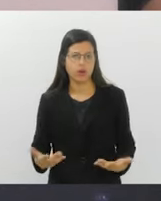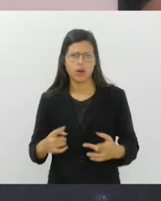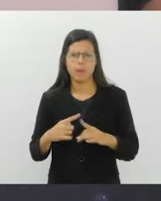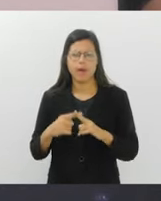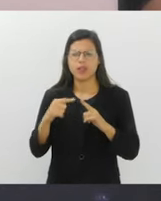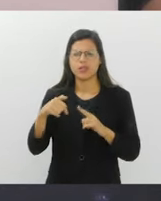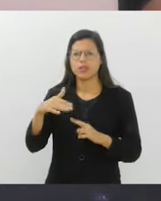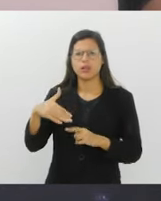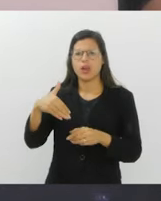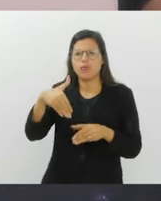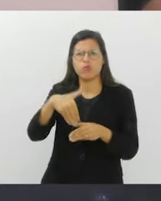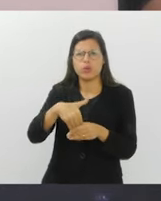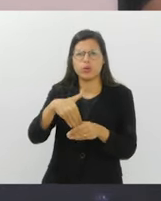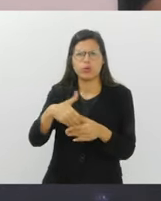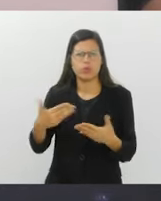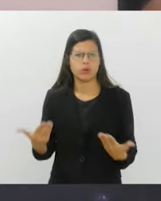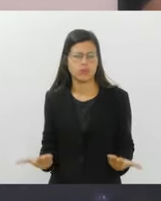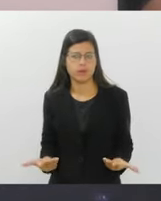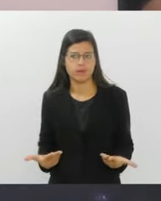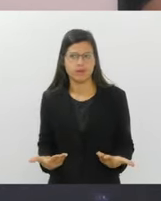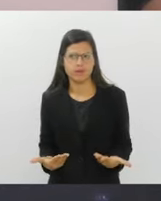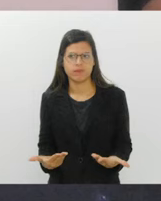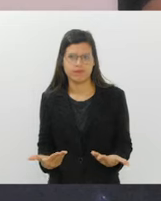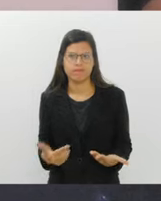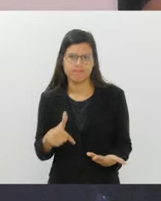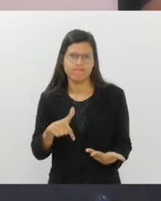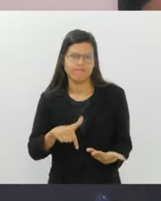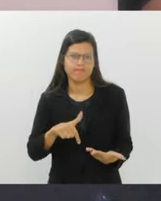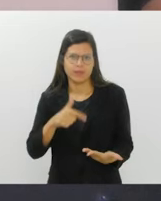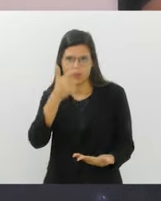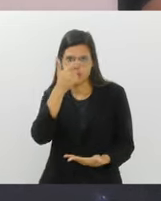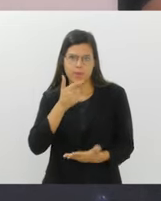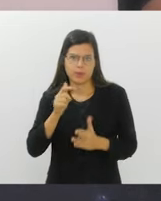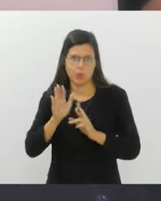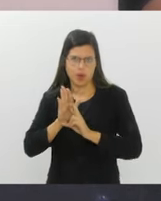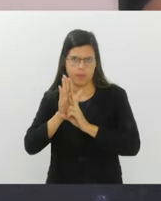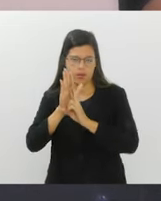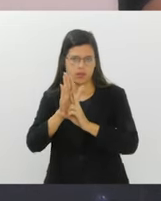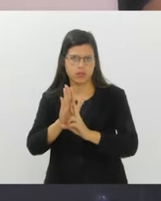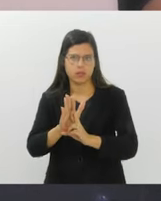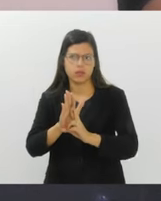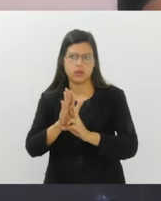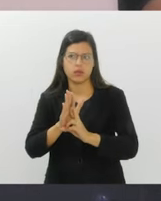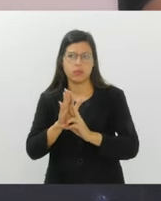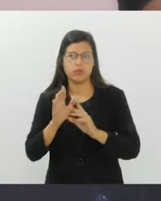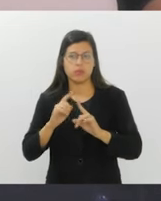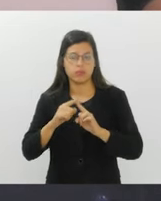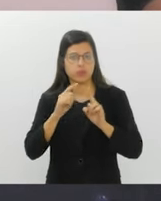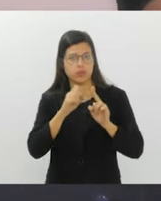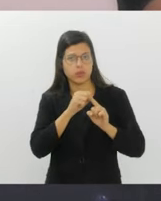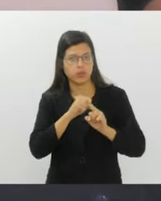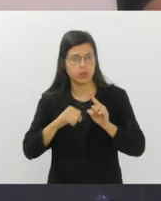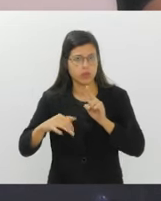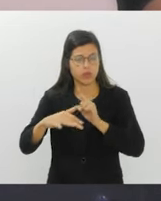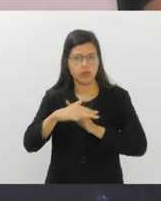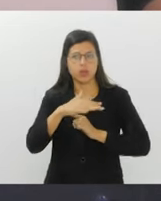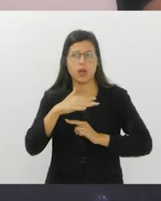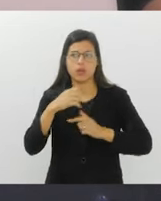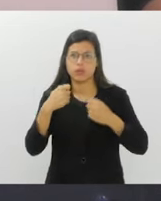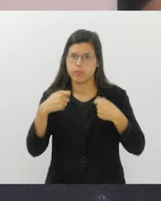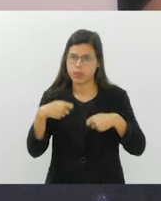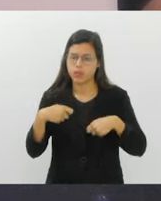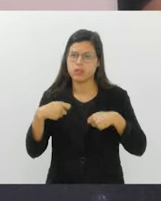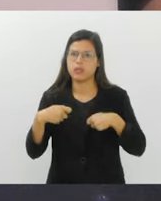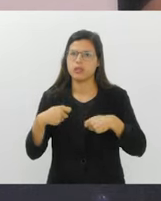elegeu, né, para essa entidade? Mas a sociedade civil, evidentemente, que precisa ter